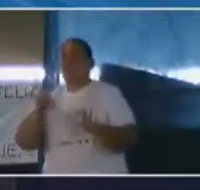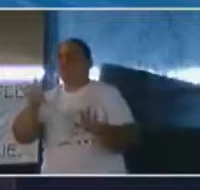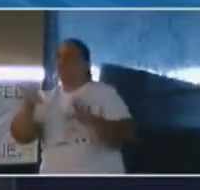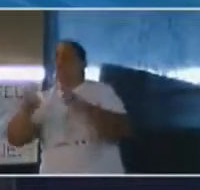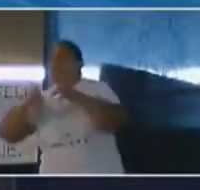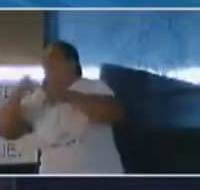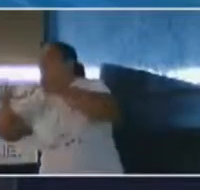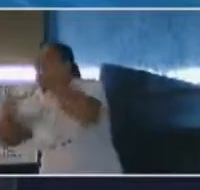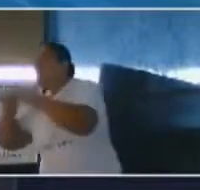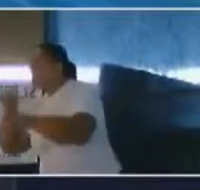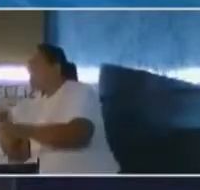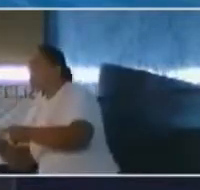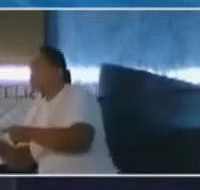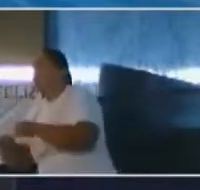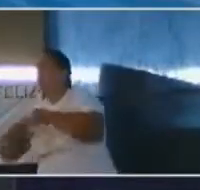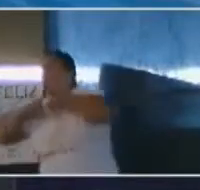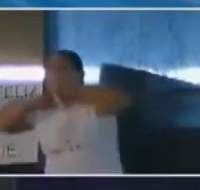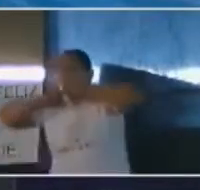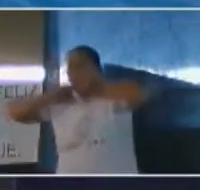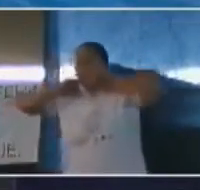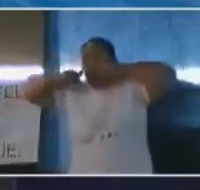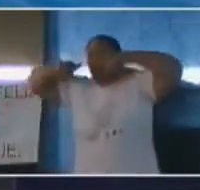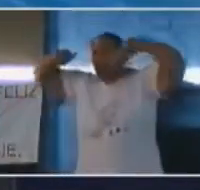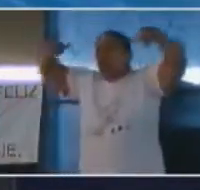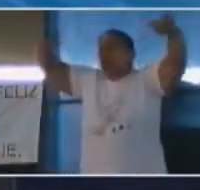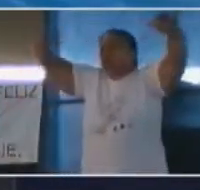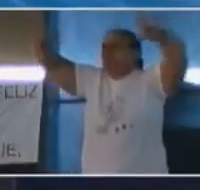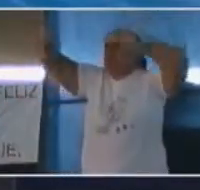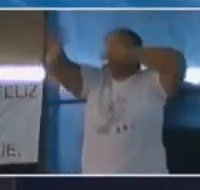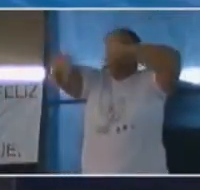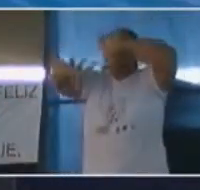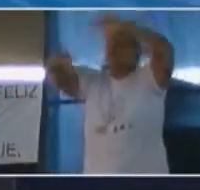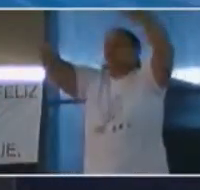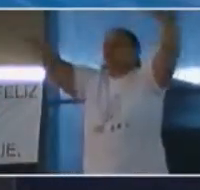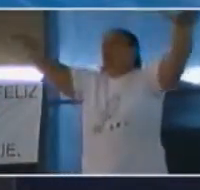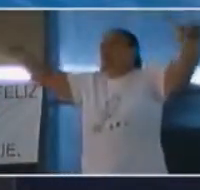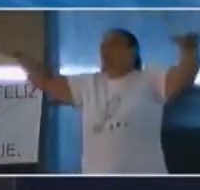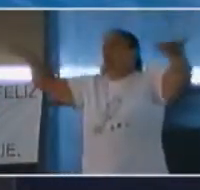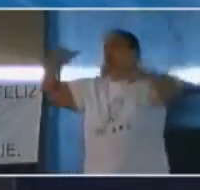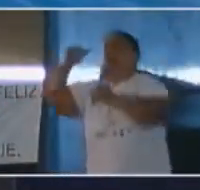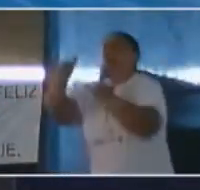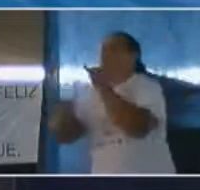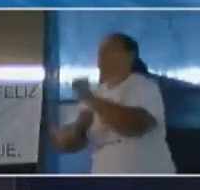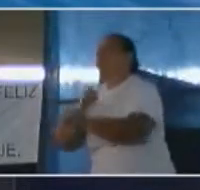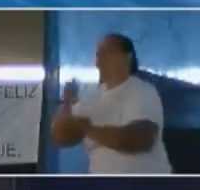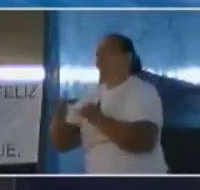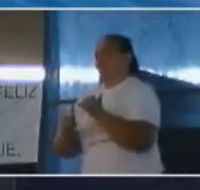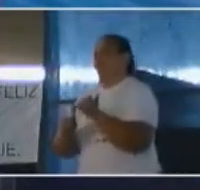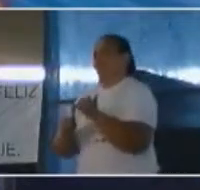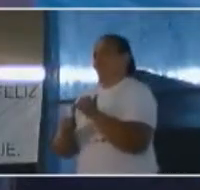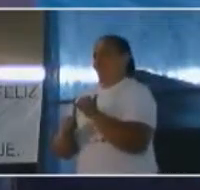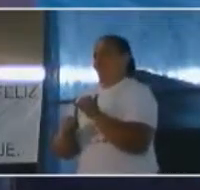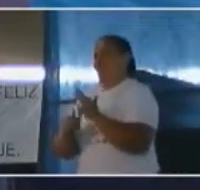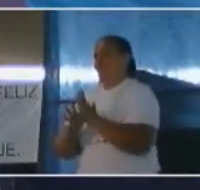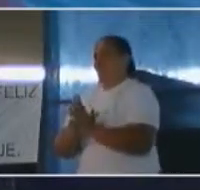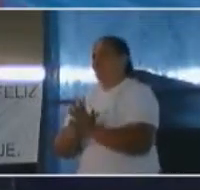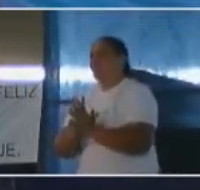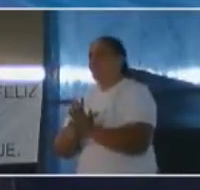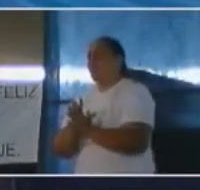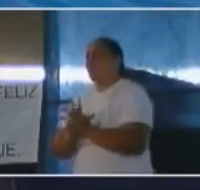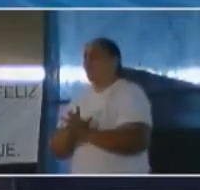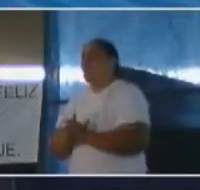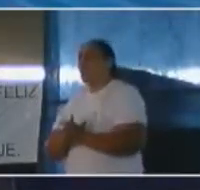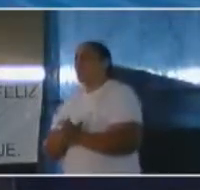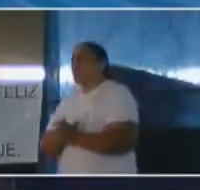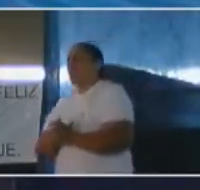mudando, as formas de comunicação mudam do dia para a noite, relacionamentos estão mudando. Eu lembro que alguém ontem falou aqui